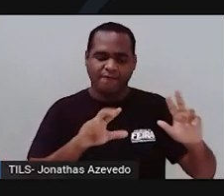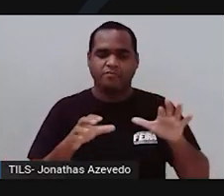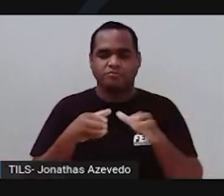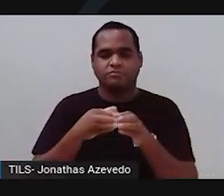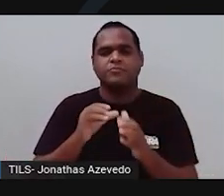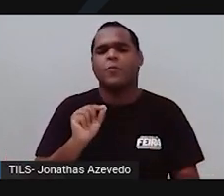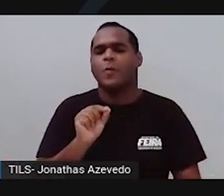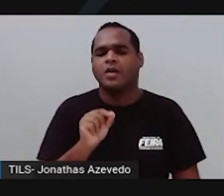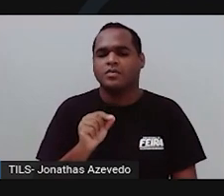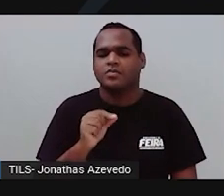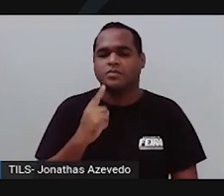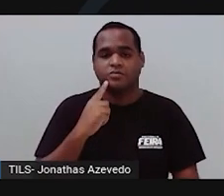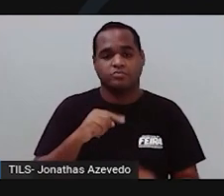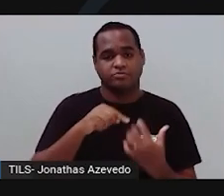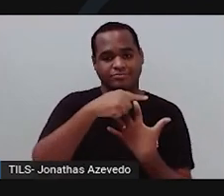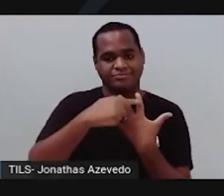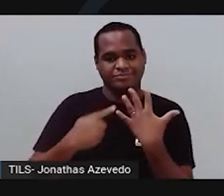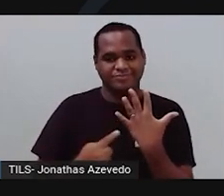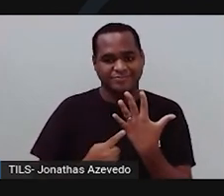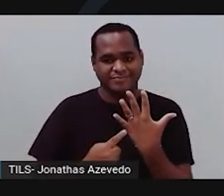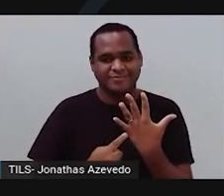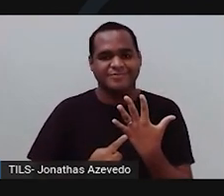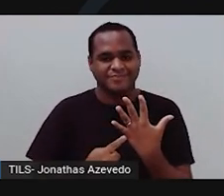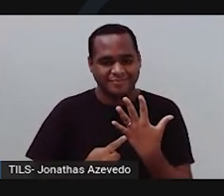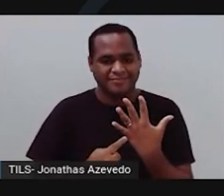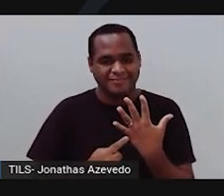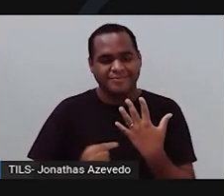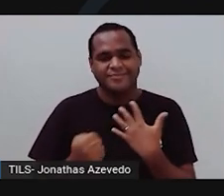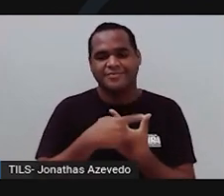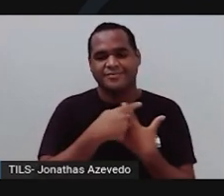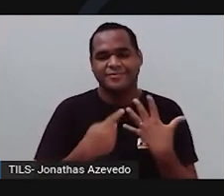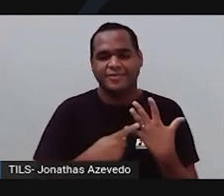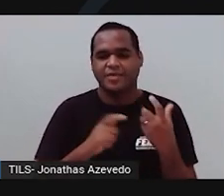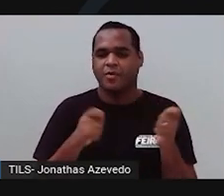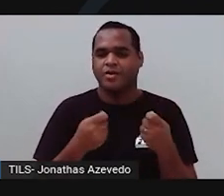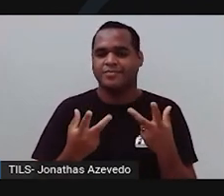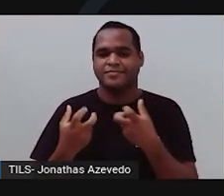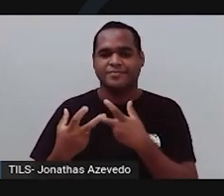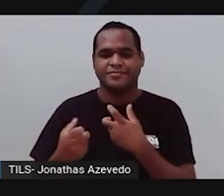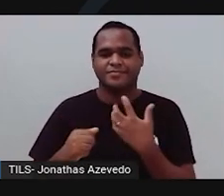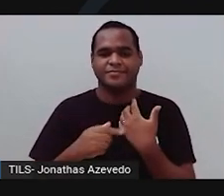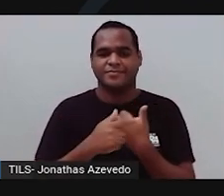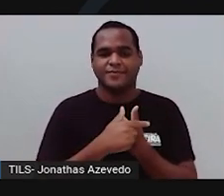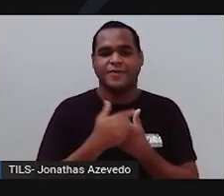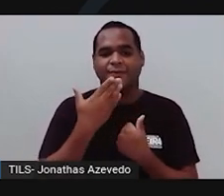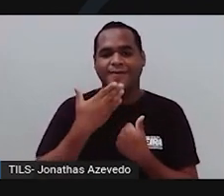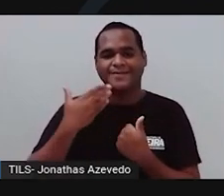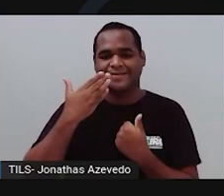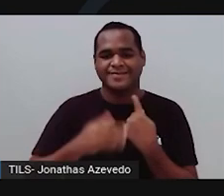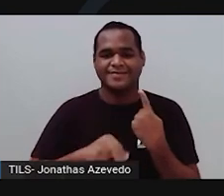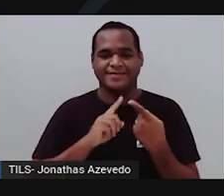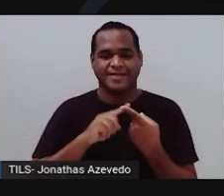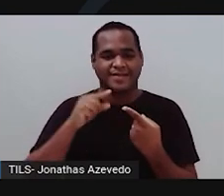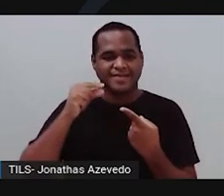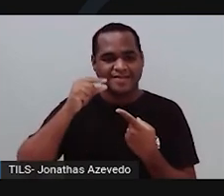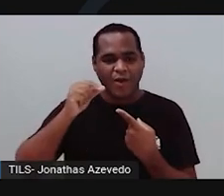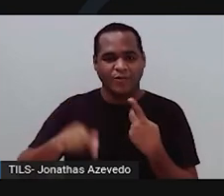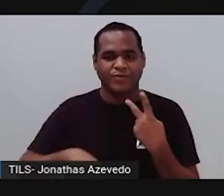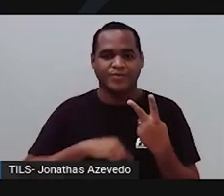língua. Existem cinco sabores básicos que as papilas gustativas podem captar. Doce, salgado,